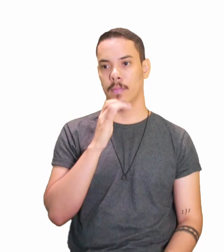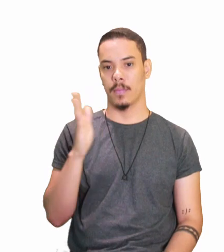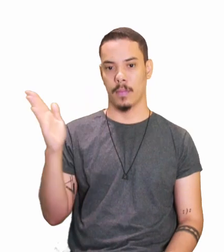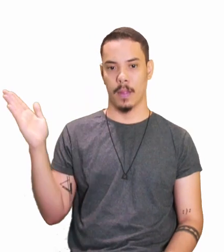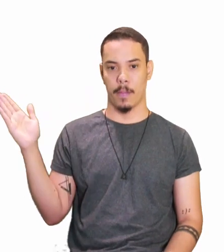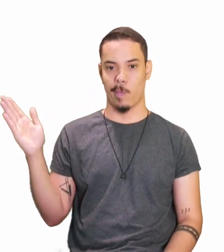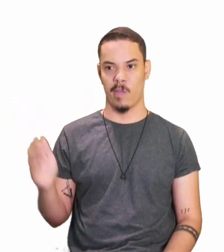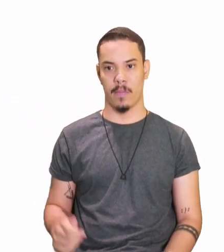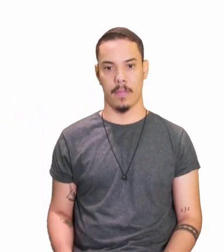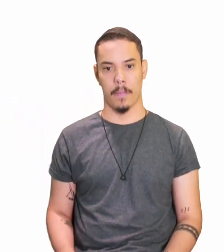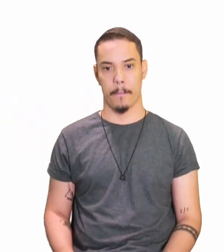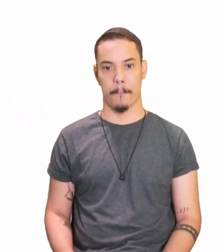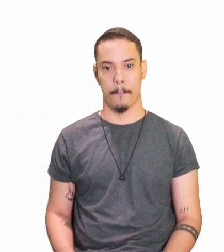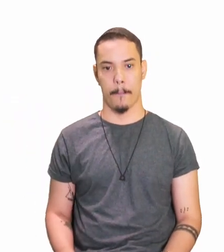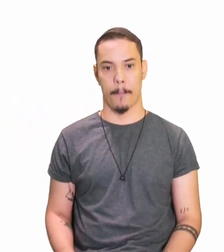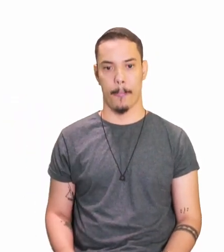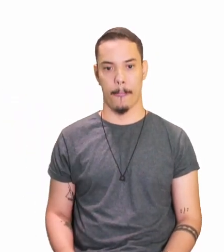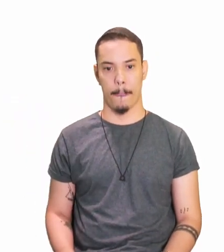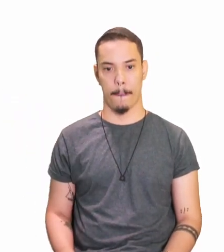pré-histórico, subhepático,